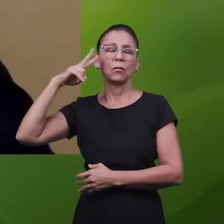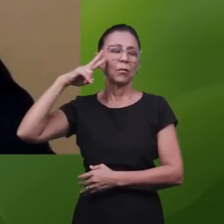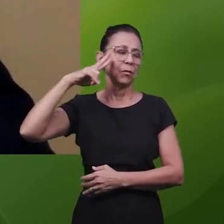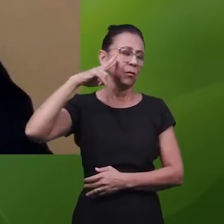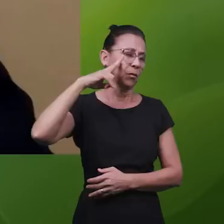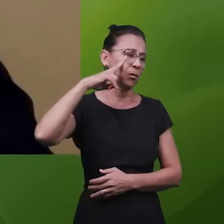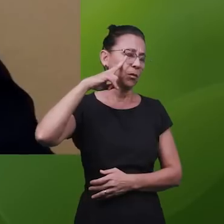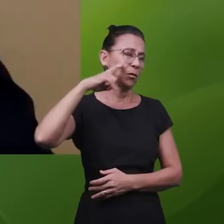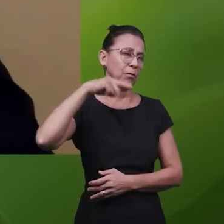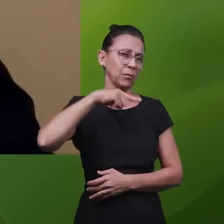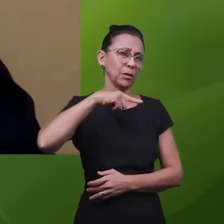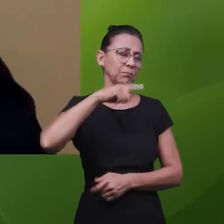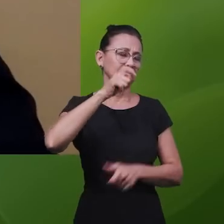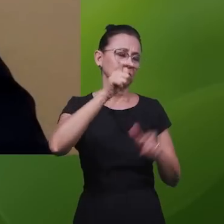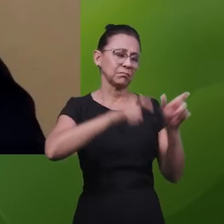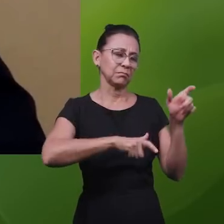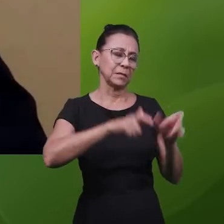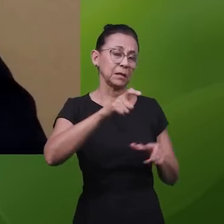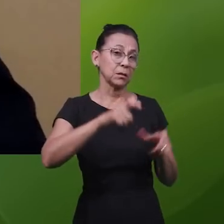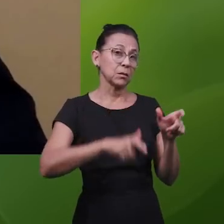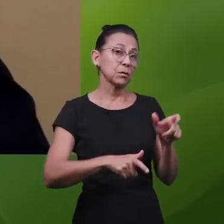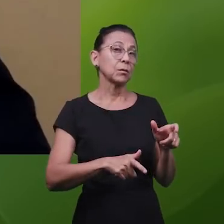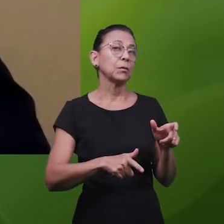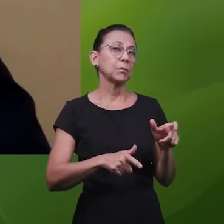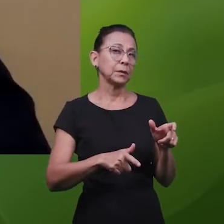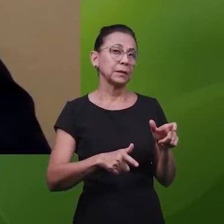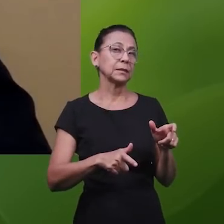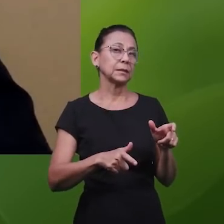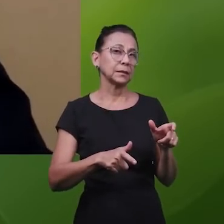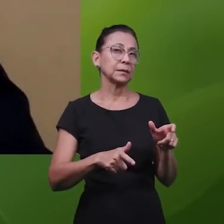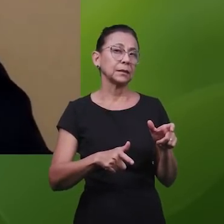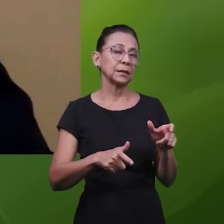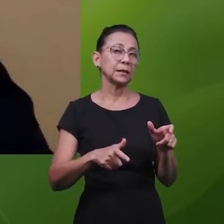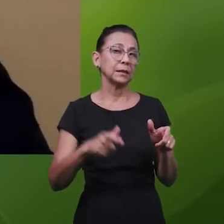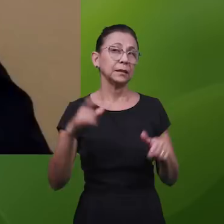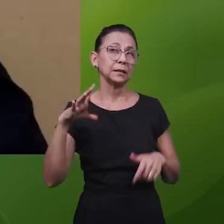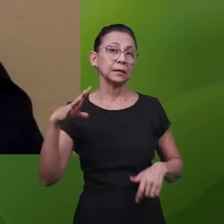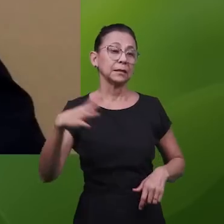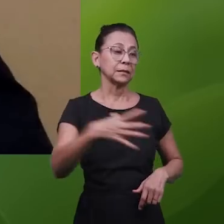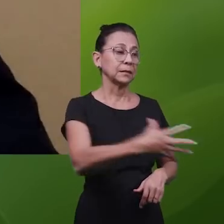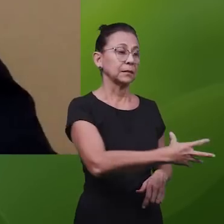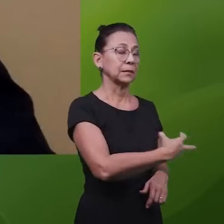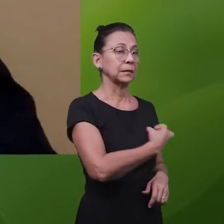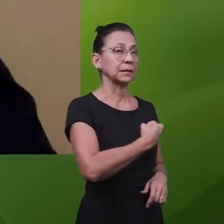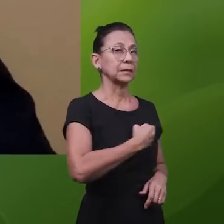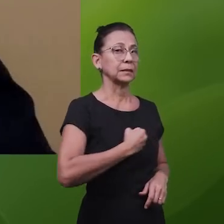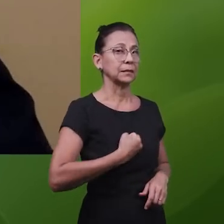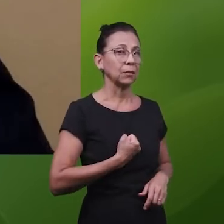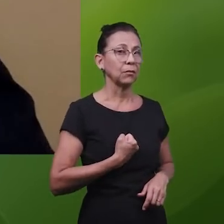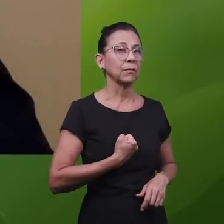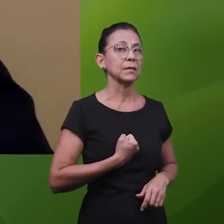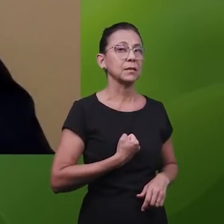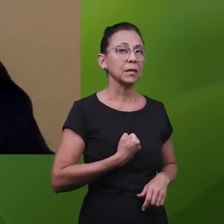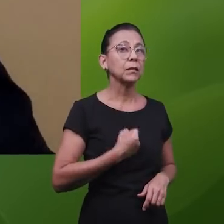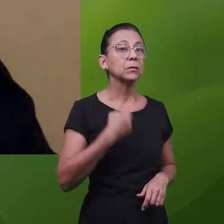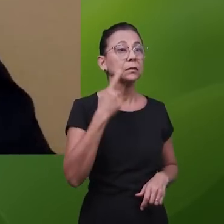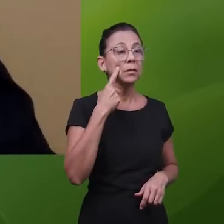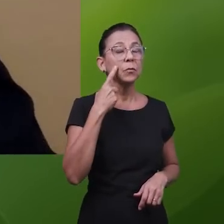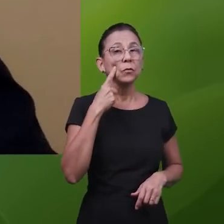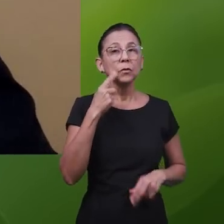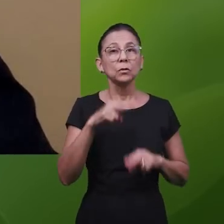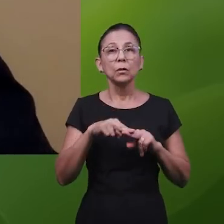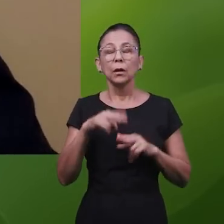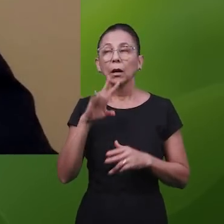como tem se estendido. E nós temos visto esse resgate nesta hora, algo